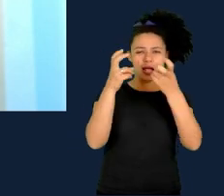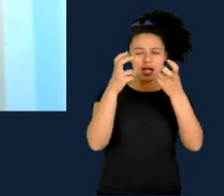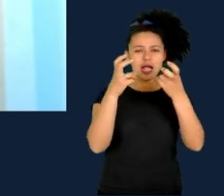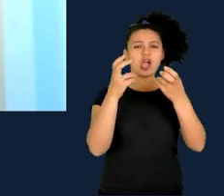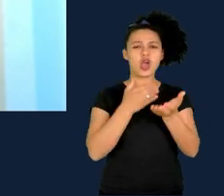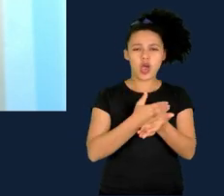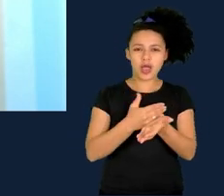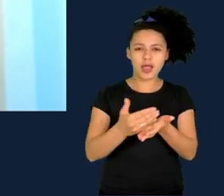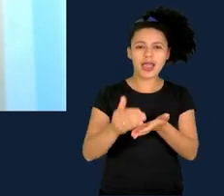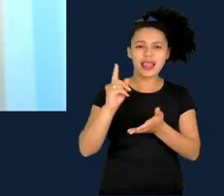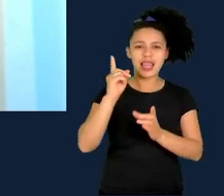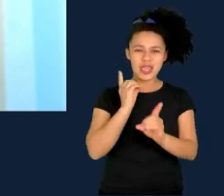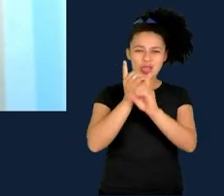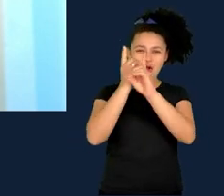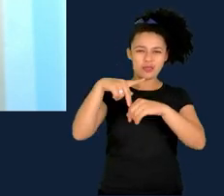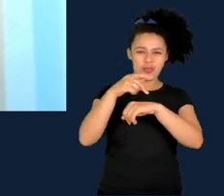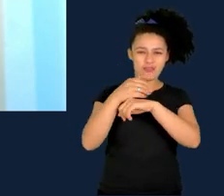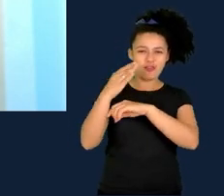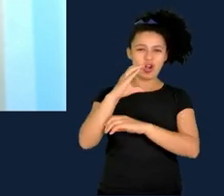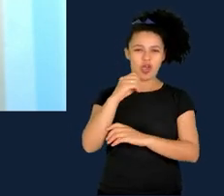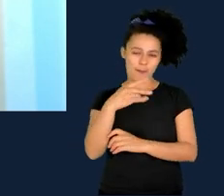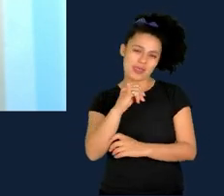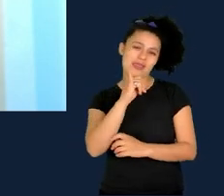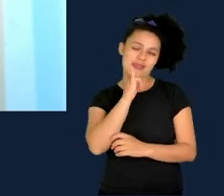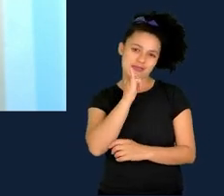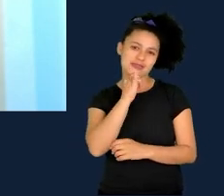resultado desses encontros internacionais.